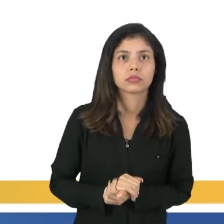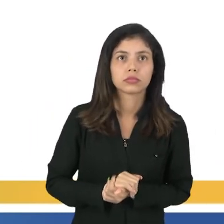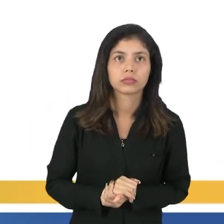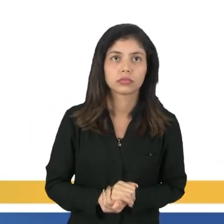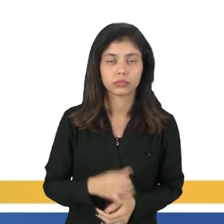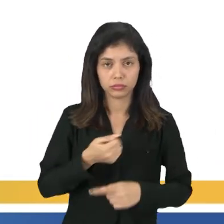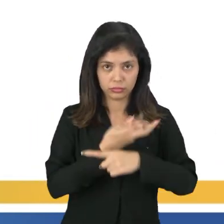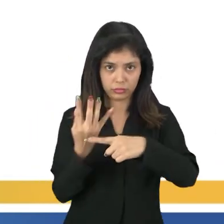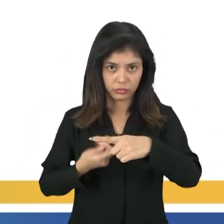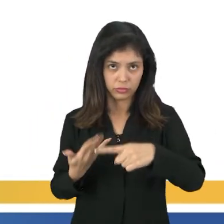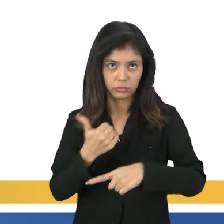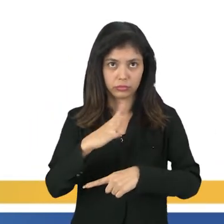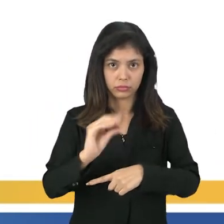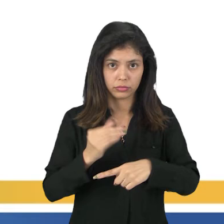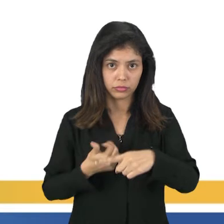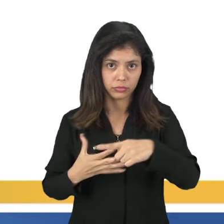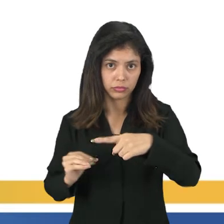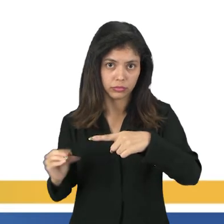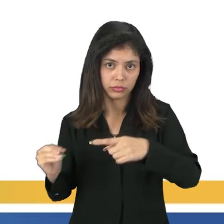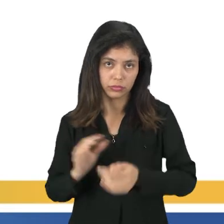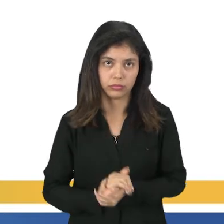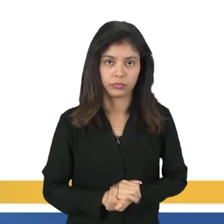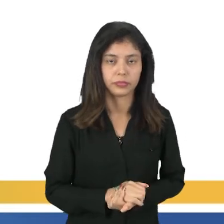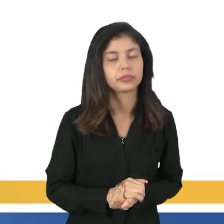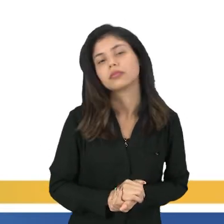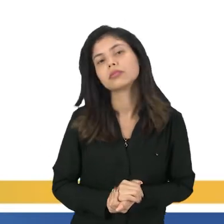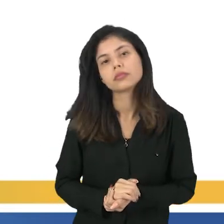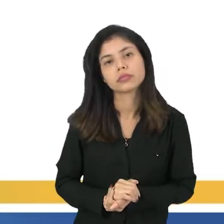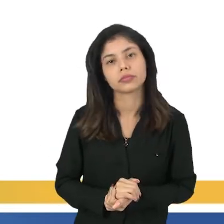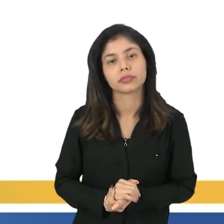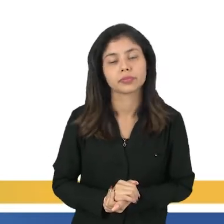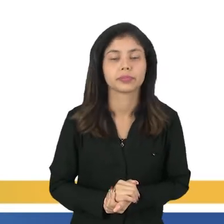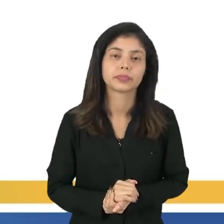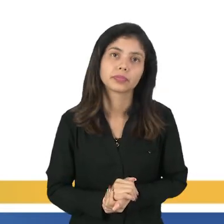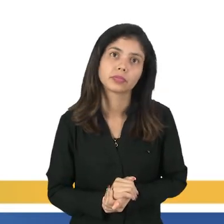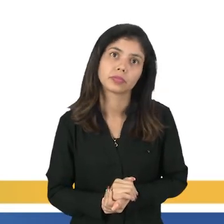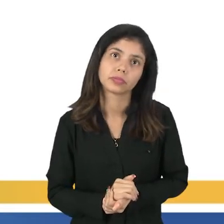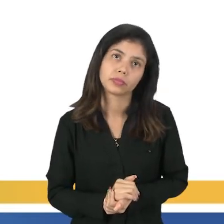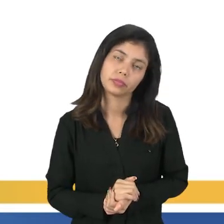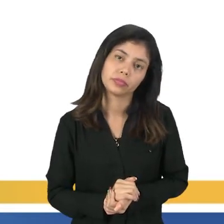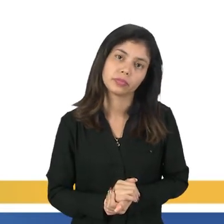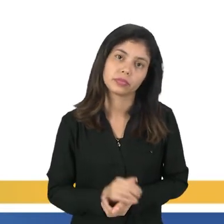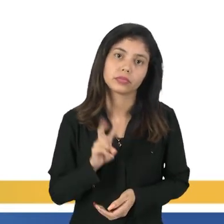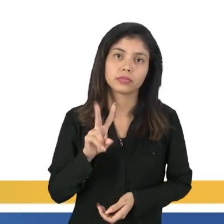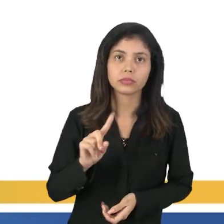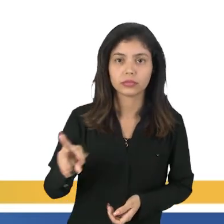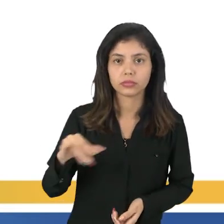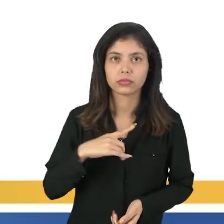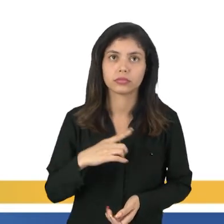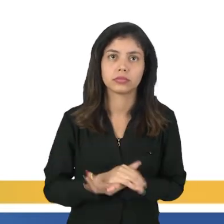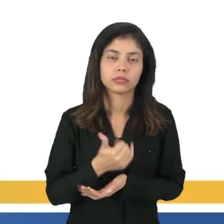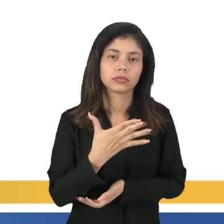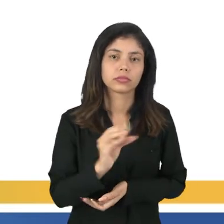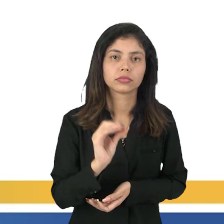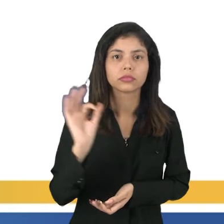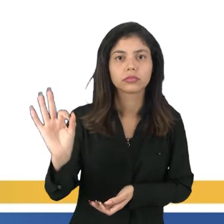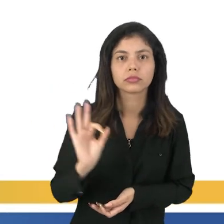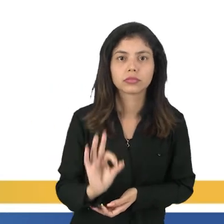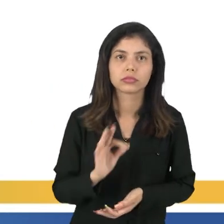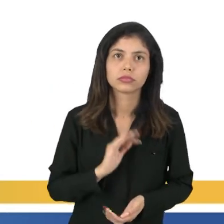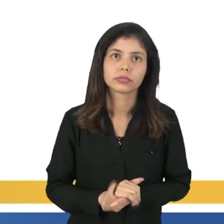a fração 10 centésimos. 10 centésimos equivale a